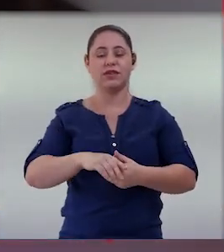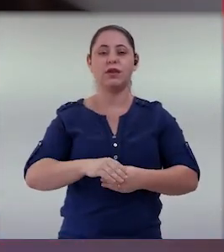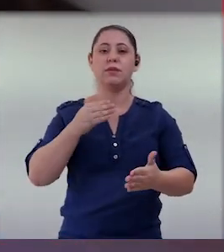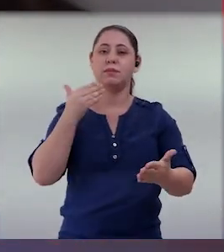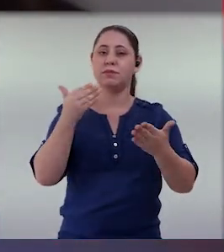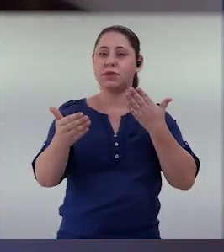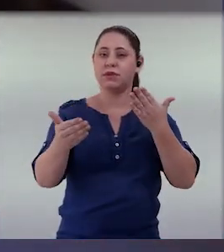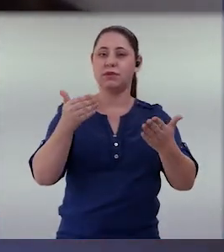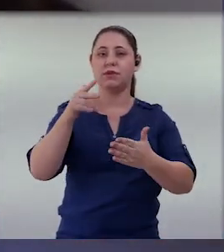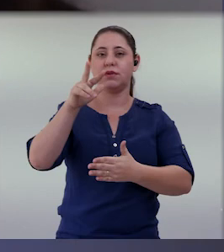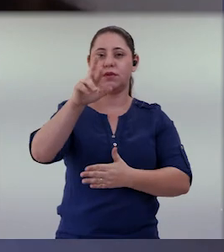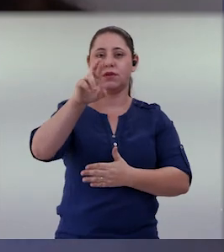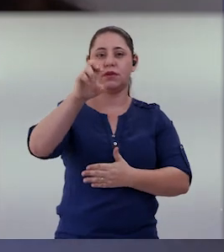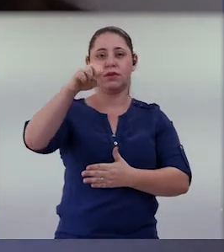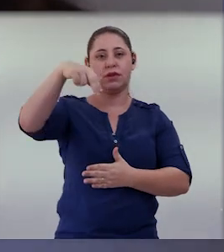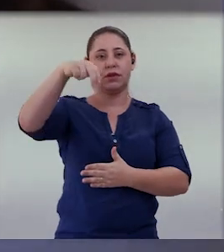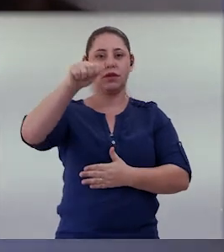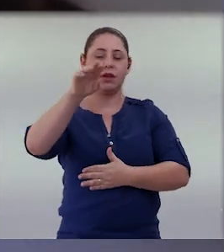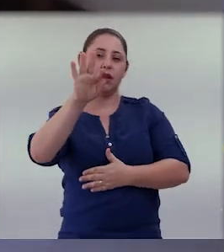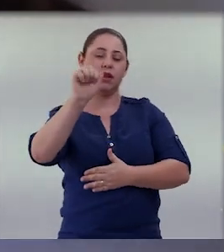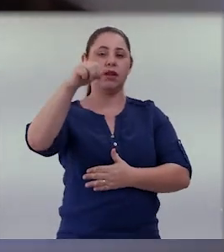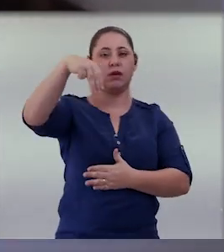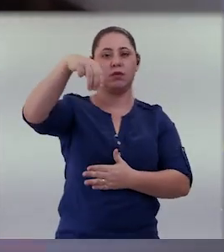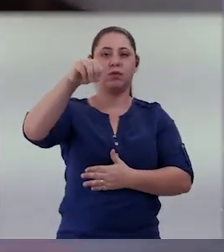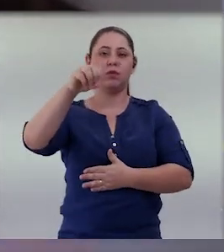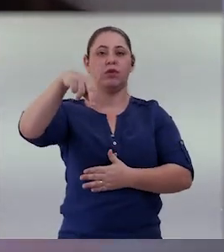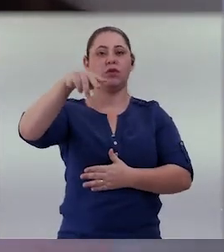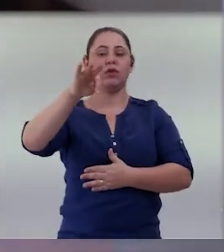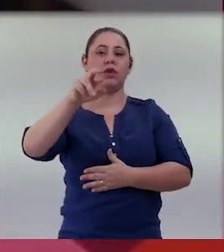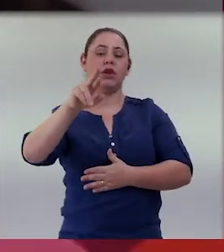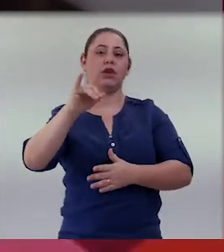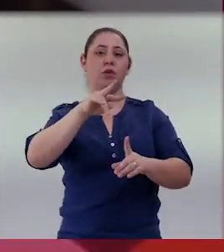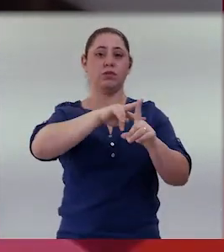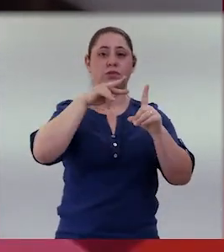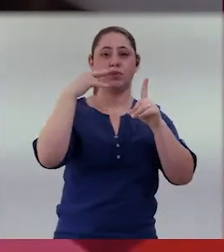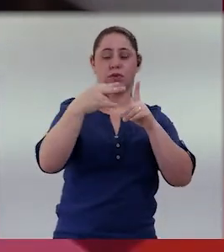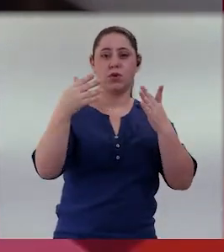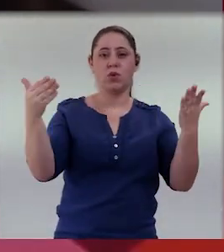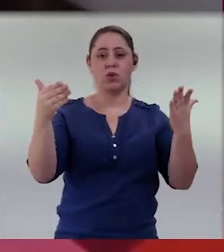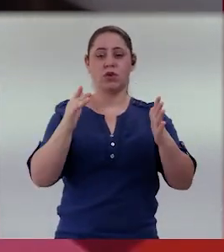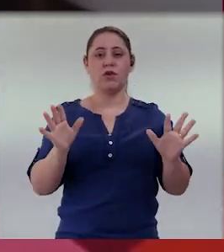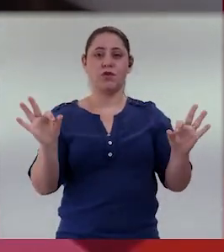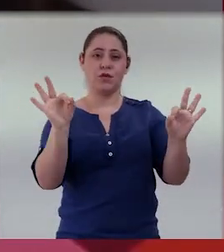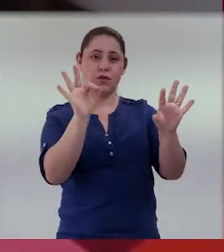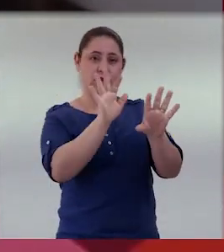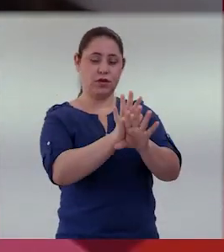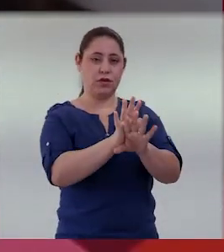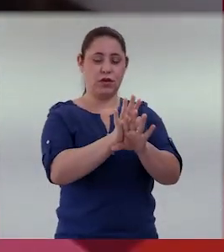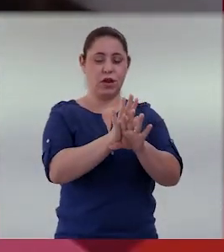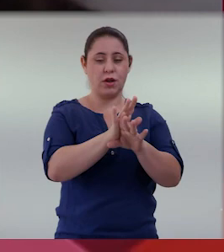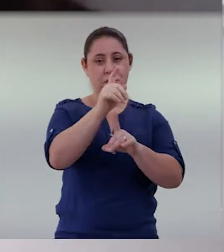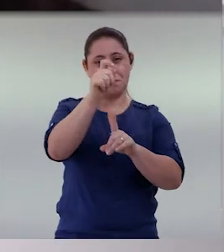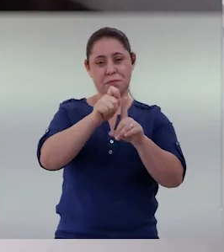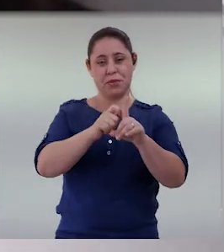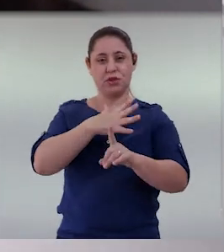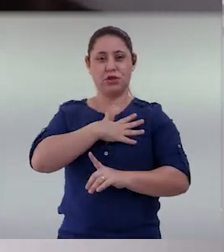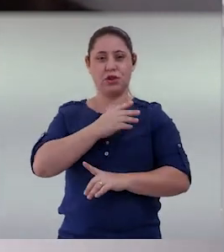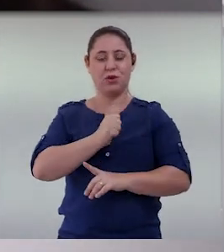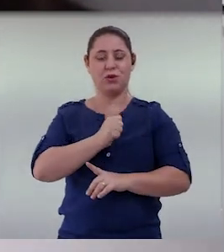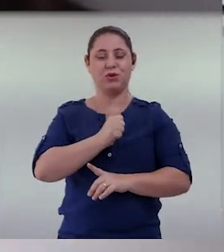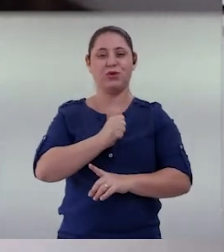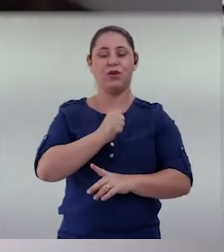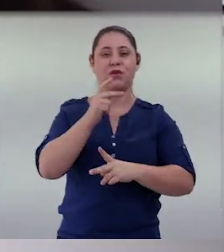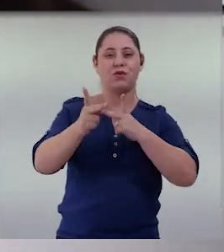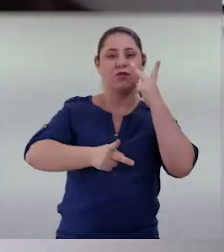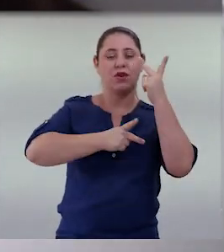sua participação mais uma vez, psicóloga Renata Monteiro, com a gente nessa edição do Perspectiva, para encerrarmos o